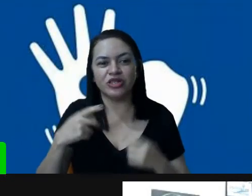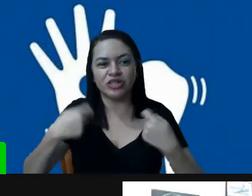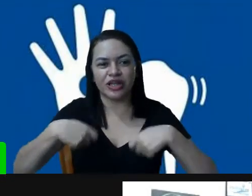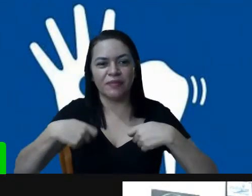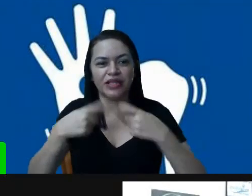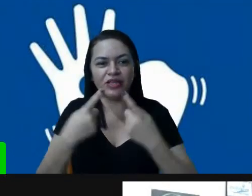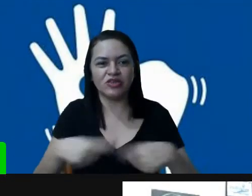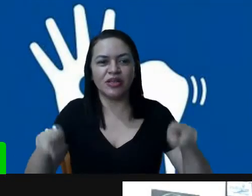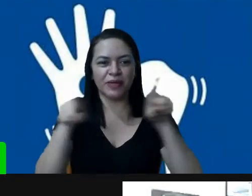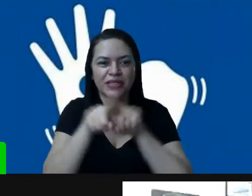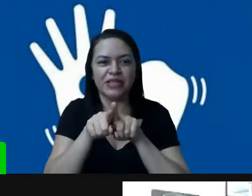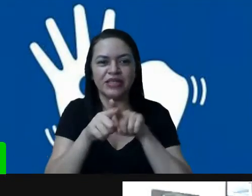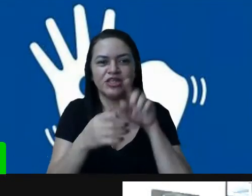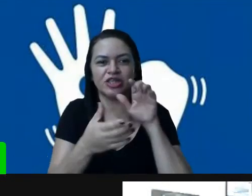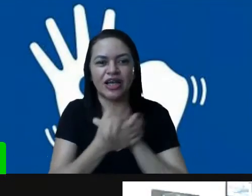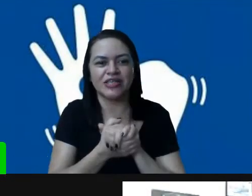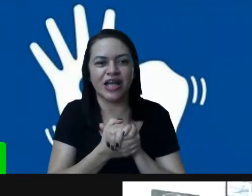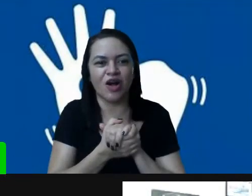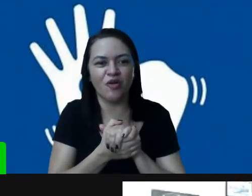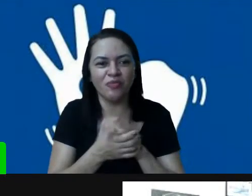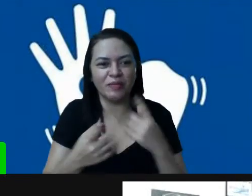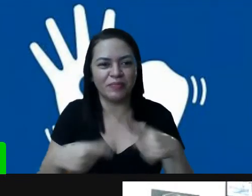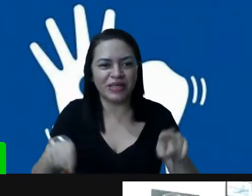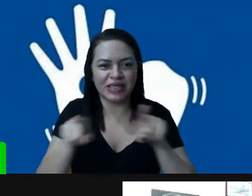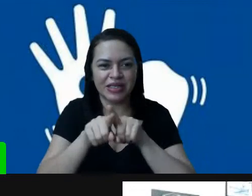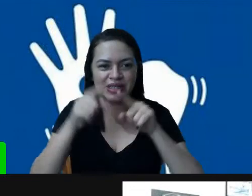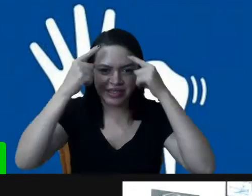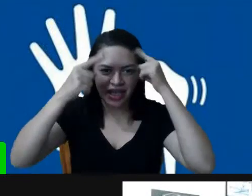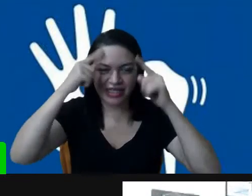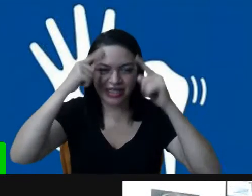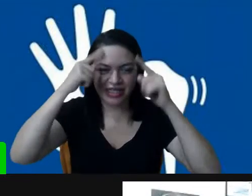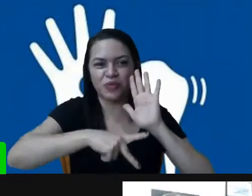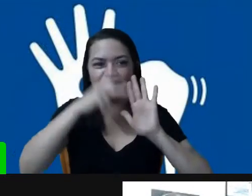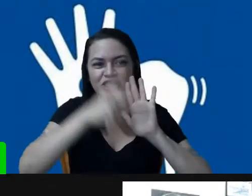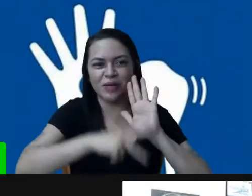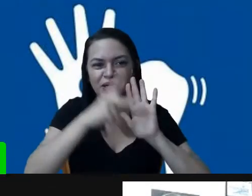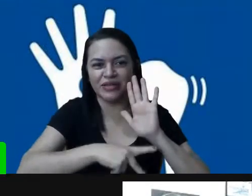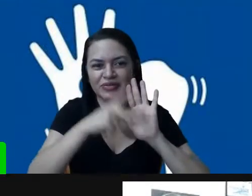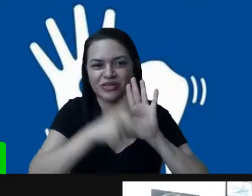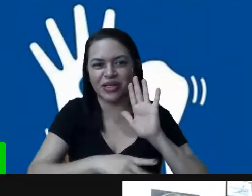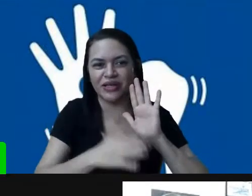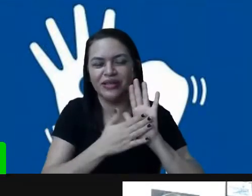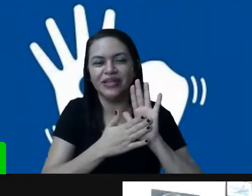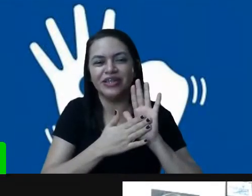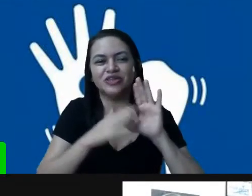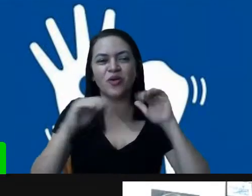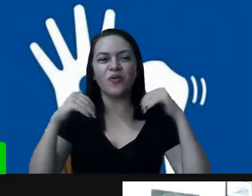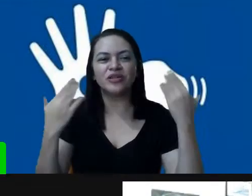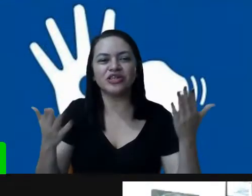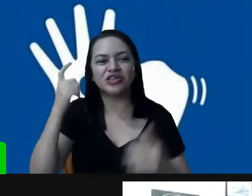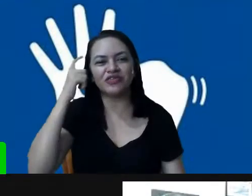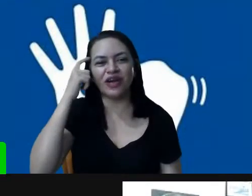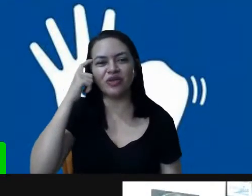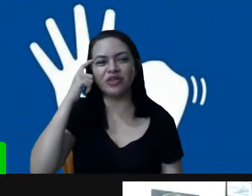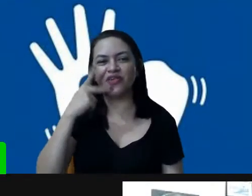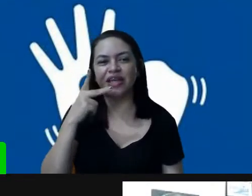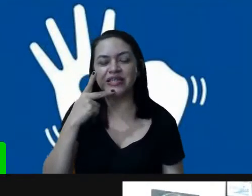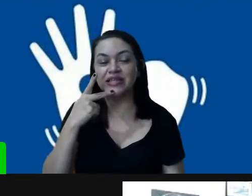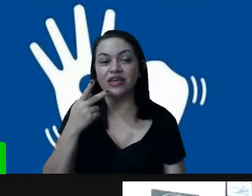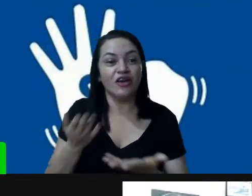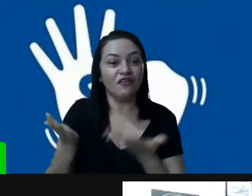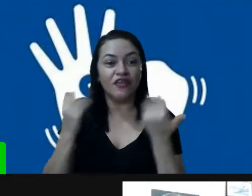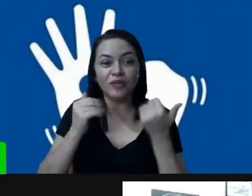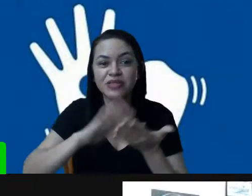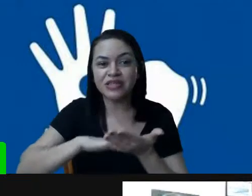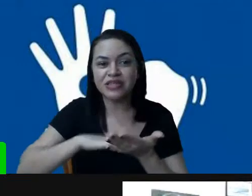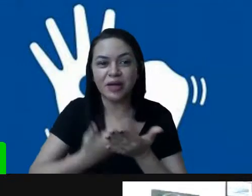Paulo, a gente trabalha não só na parceria de casal, como na parceria das ideias e dos planejamentos, né? Então, quando a gente fala, quando eu falei